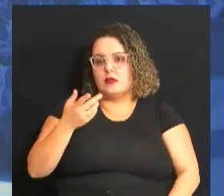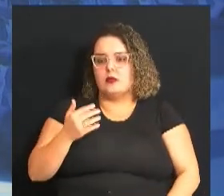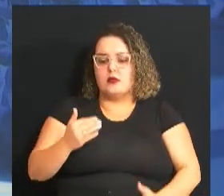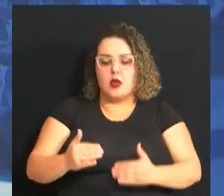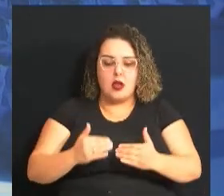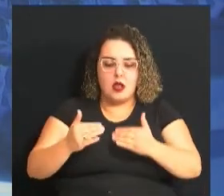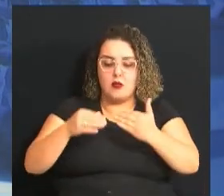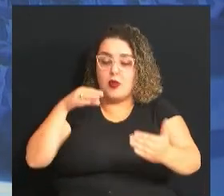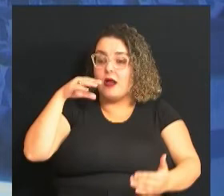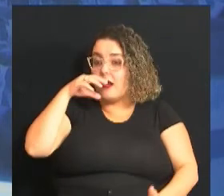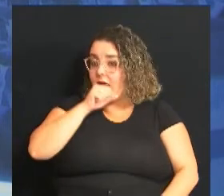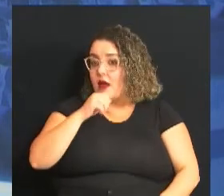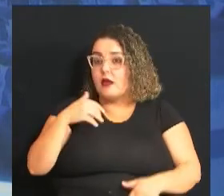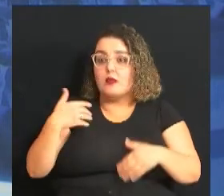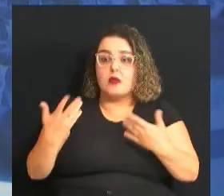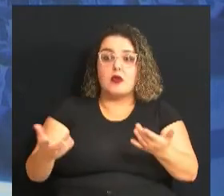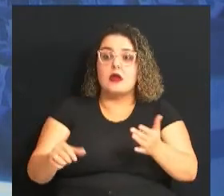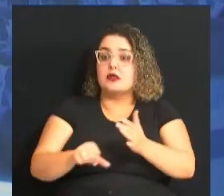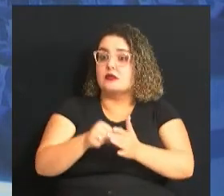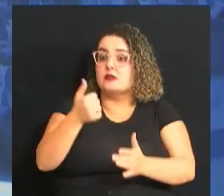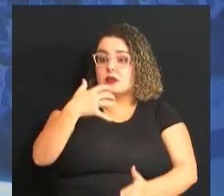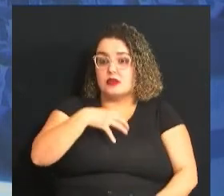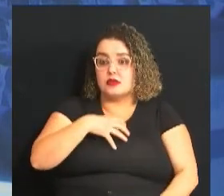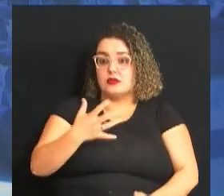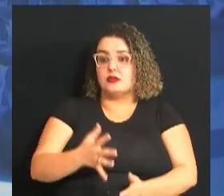muito rápida? Quais foram os primeiros sintomas?